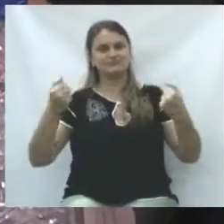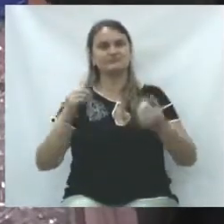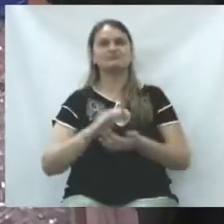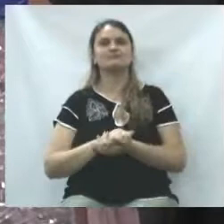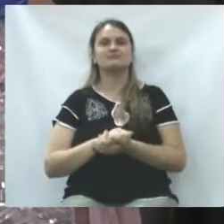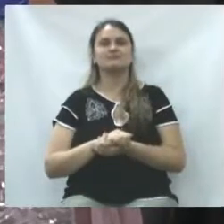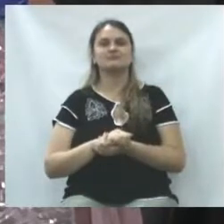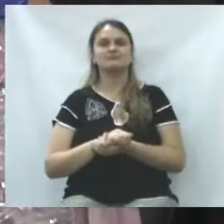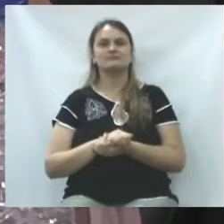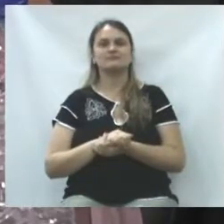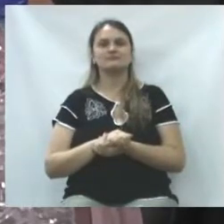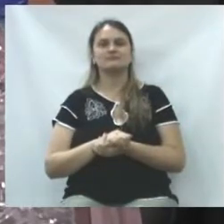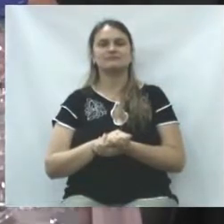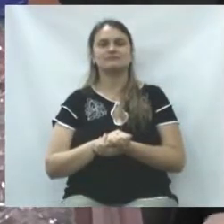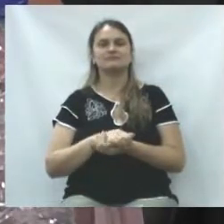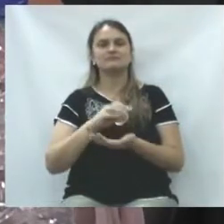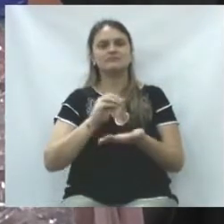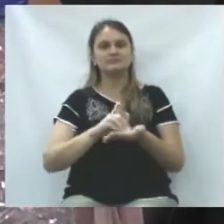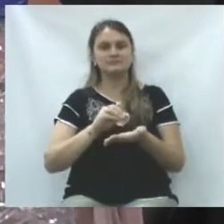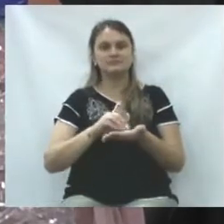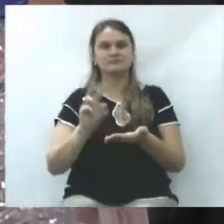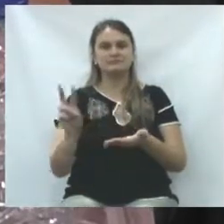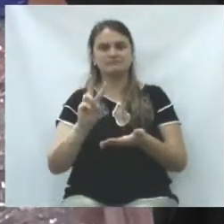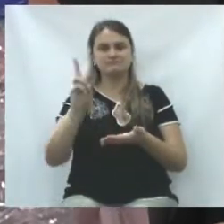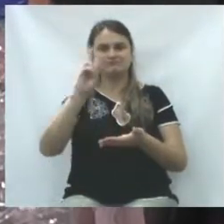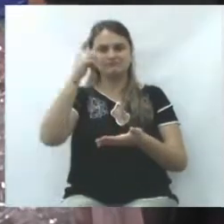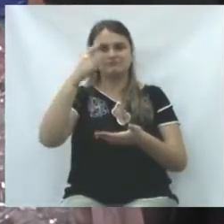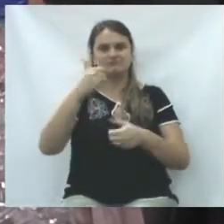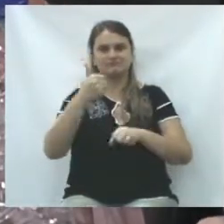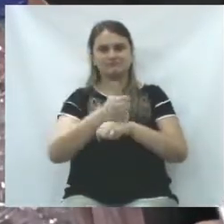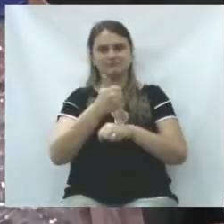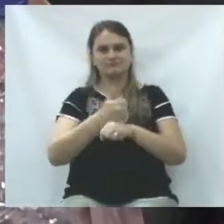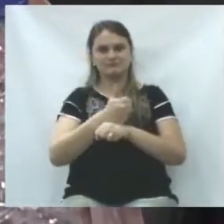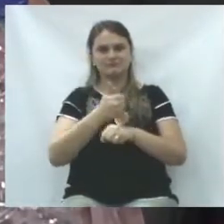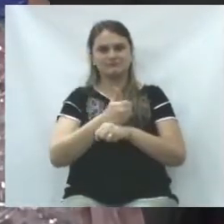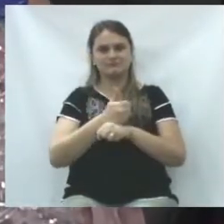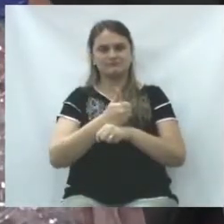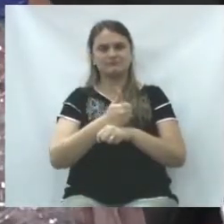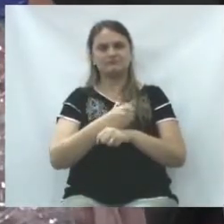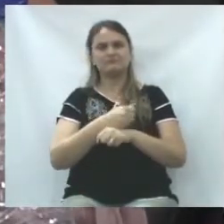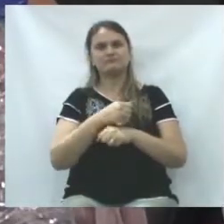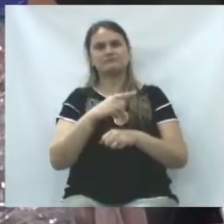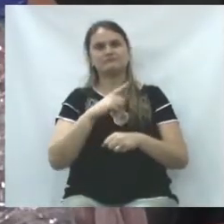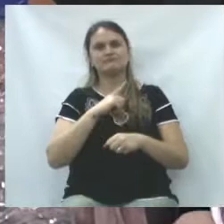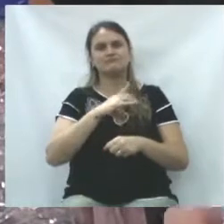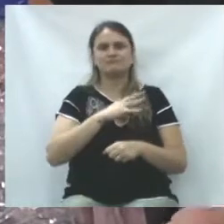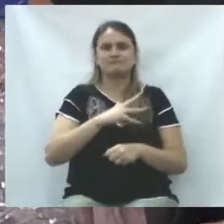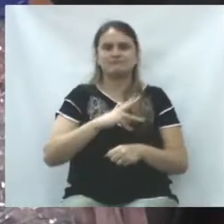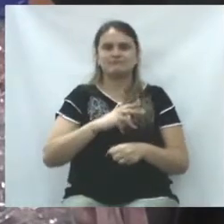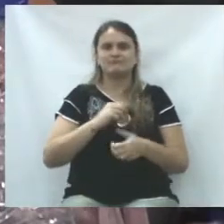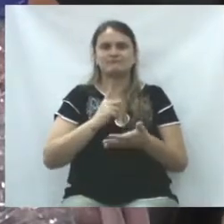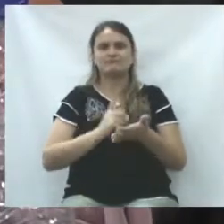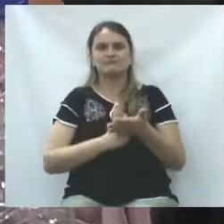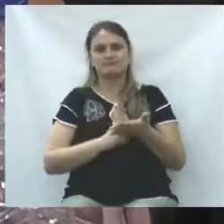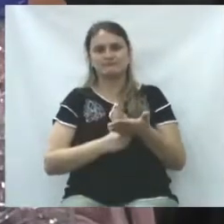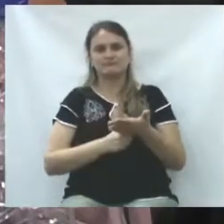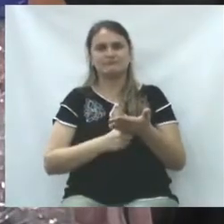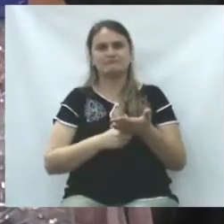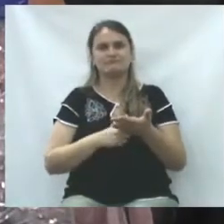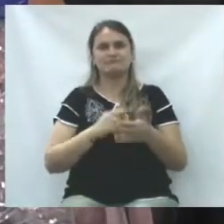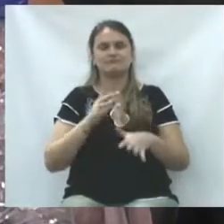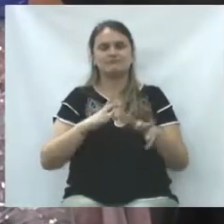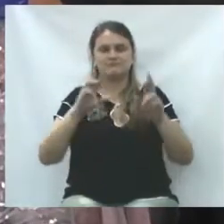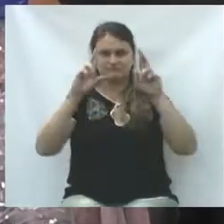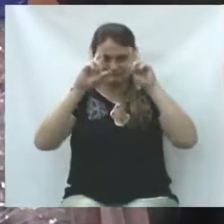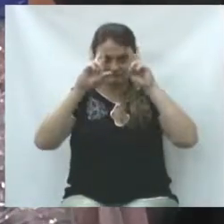e a falta de valorização hoje em dia, levam seu amor, sua dedicação e seu respeito, fazendo